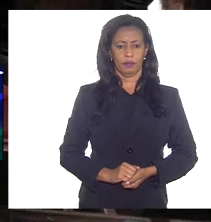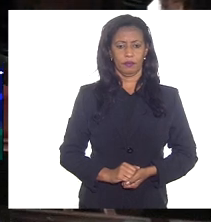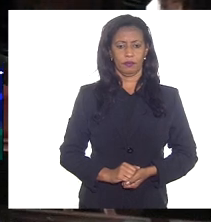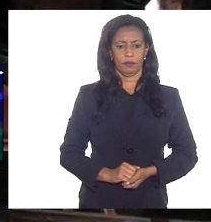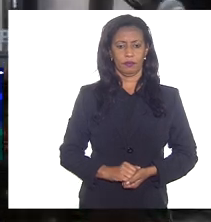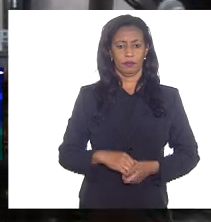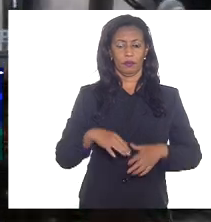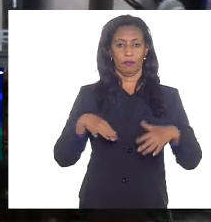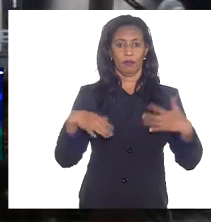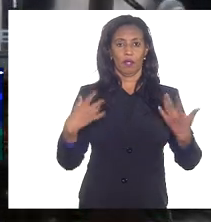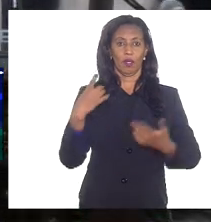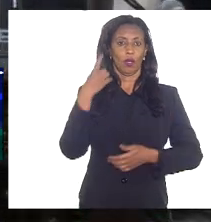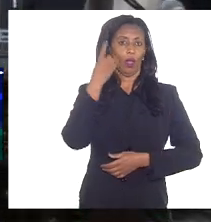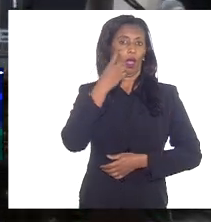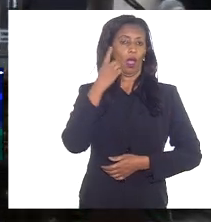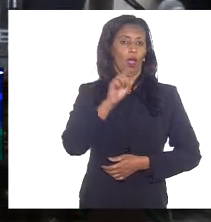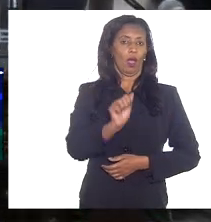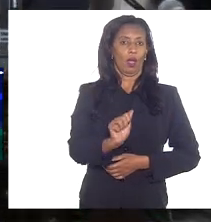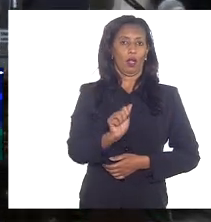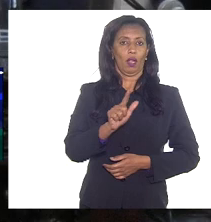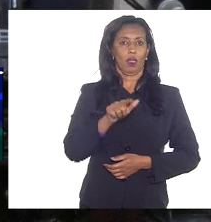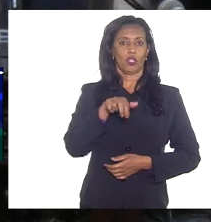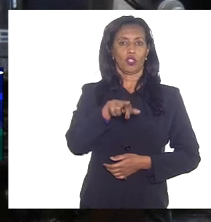E o deputado Alexandre Freitas.